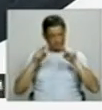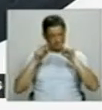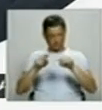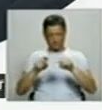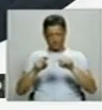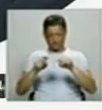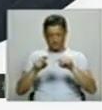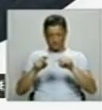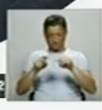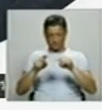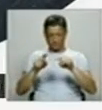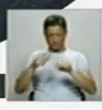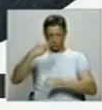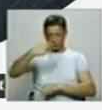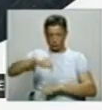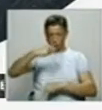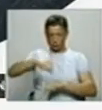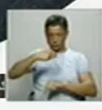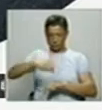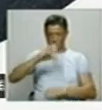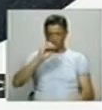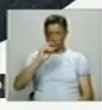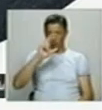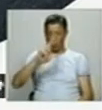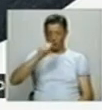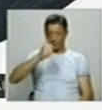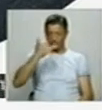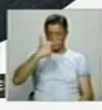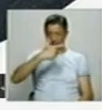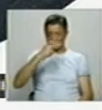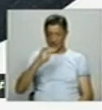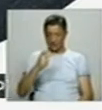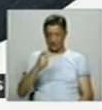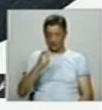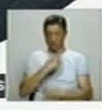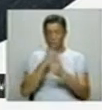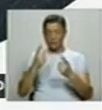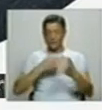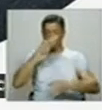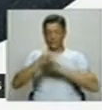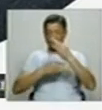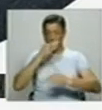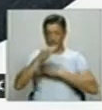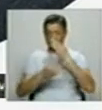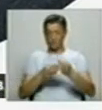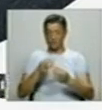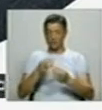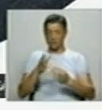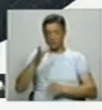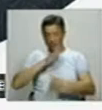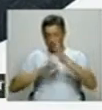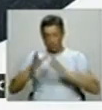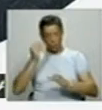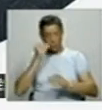autêntica excentricidade na órbita que encontramos neste exoplaneta. E porquê é que eu falei que, diz-me a tua órbita, dir-te como é que tu te